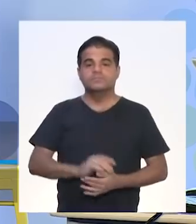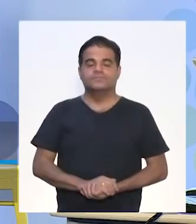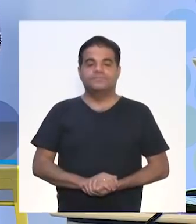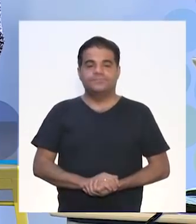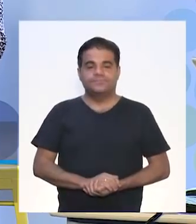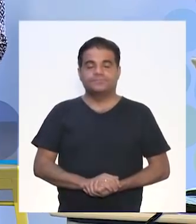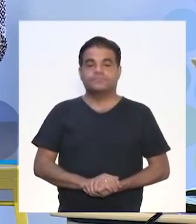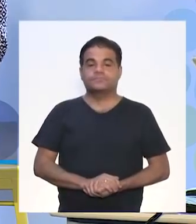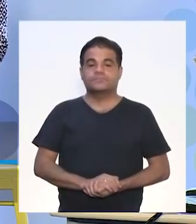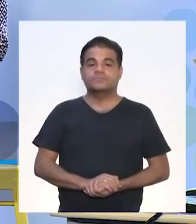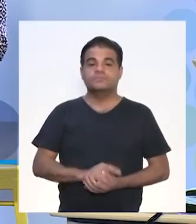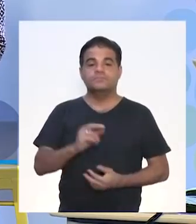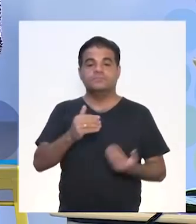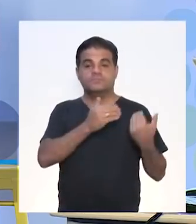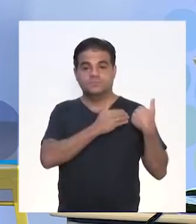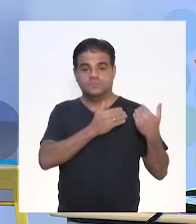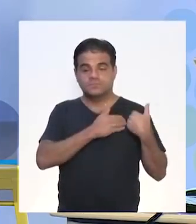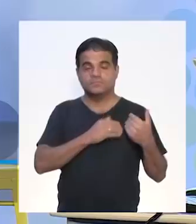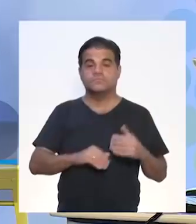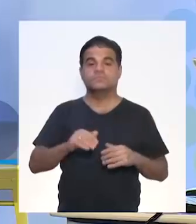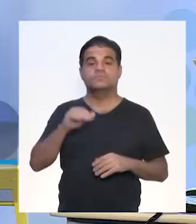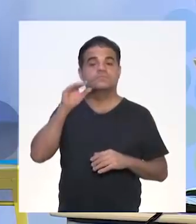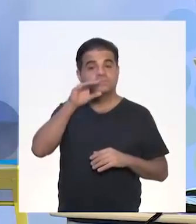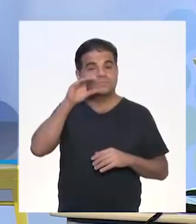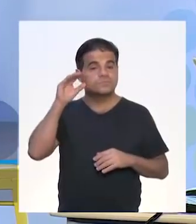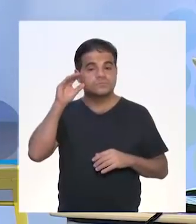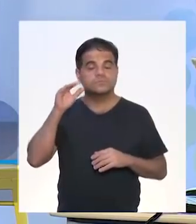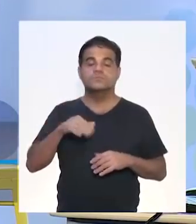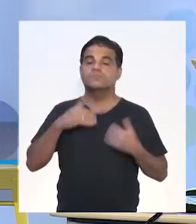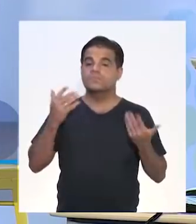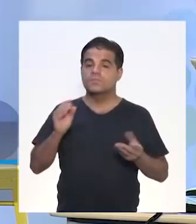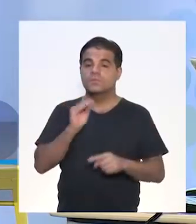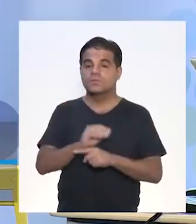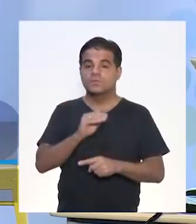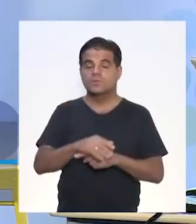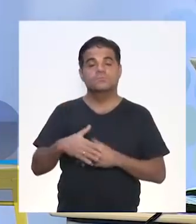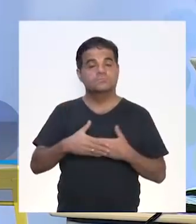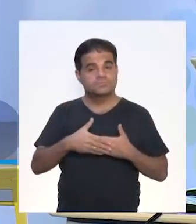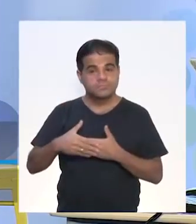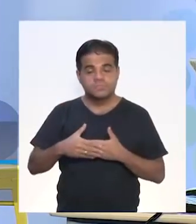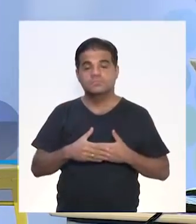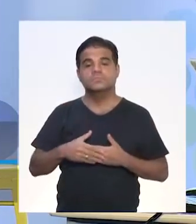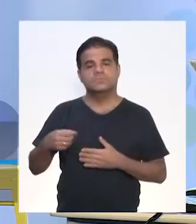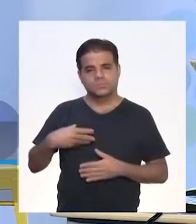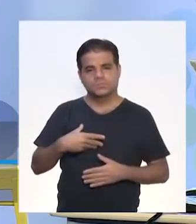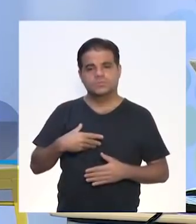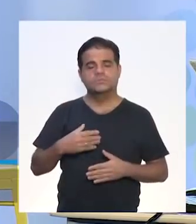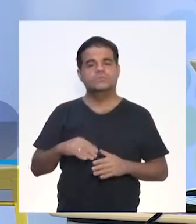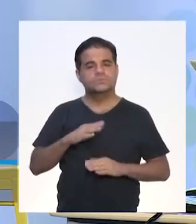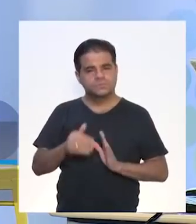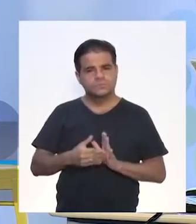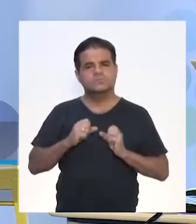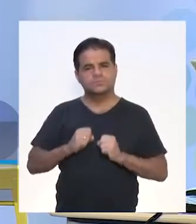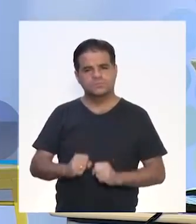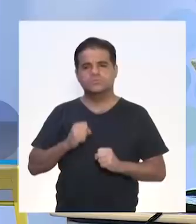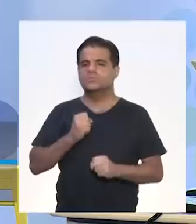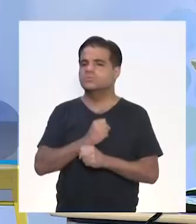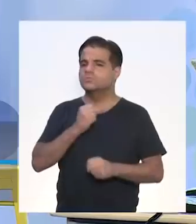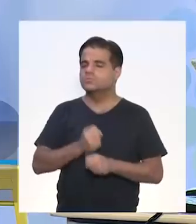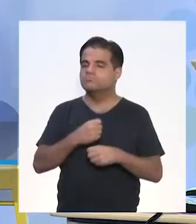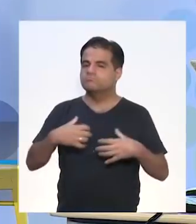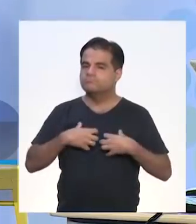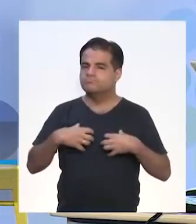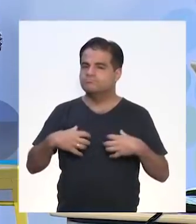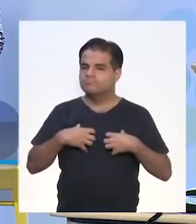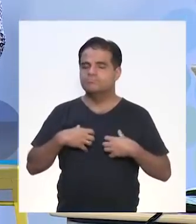colocou responsabilidade dos adultos para cuidar dos bebês prematuros também. Isso. Tudo isso a gente pode construir de